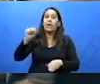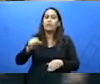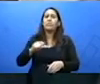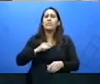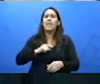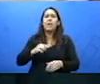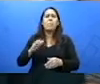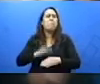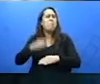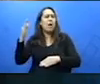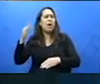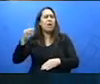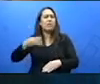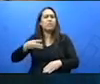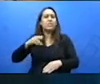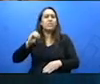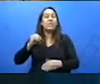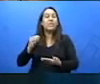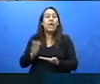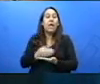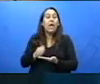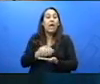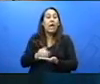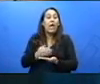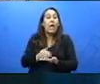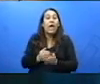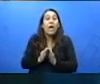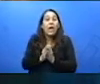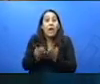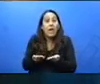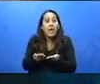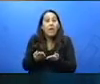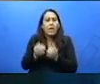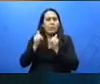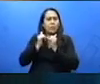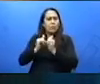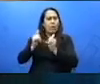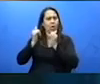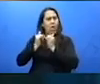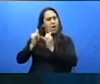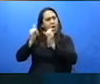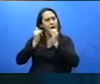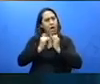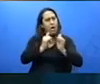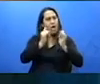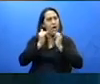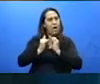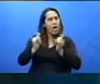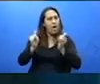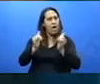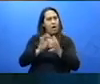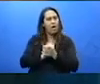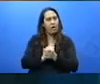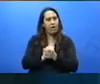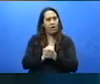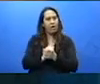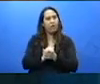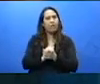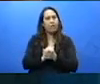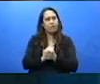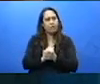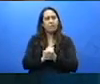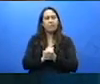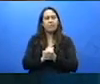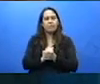obras publicadas. Quando nós estávamos lá na escola, você já deve ter visto um livro da Blandina. Sua professora já